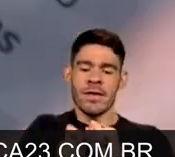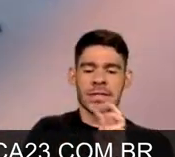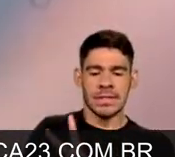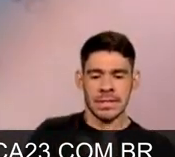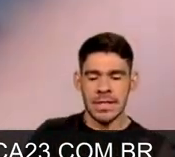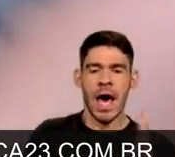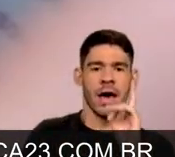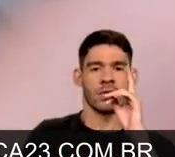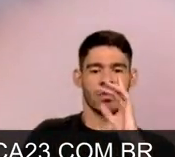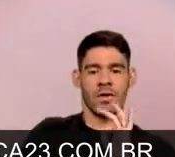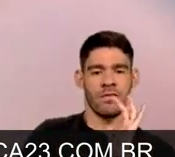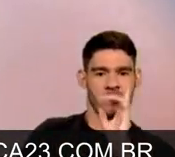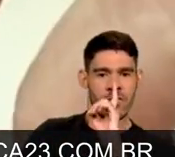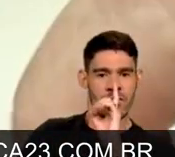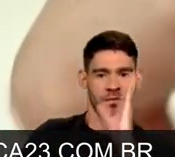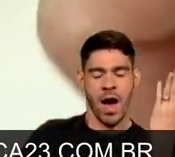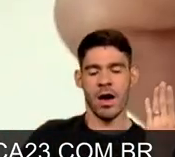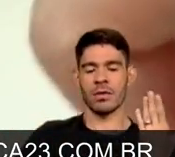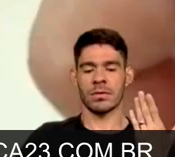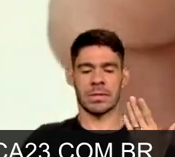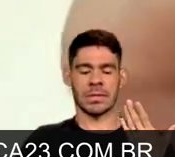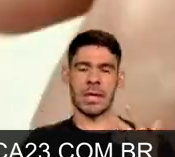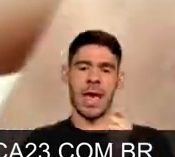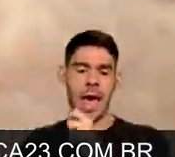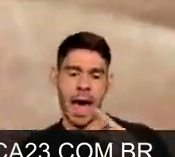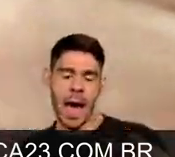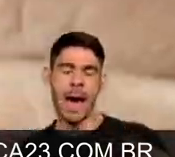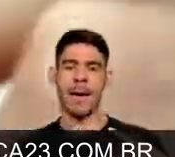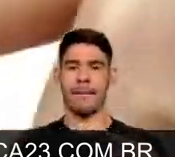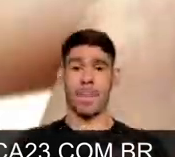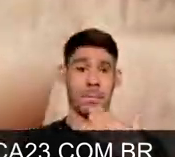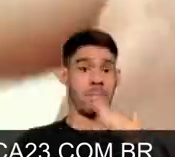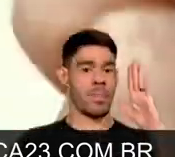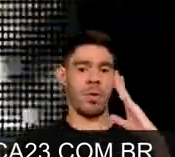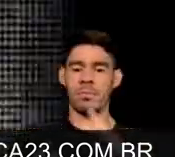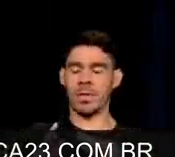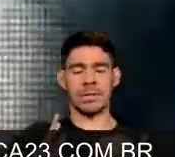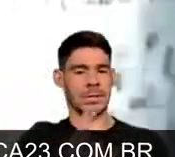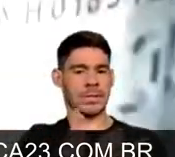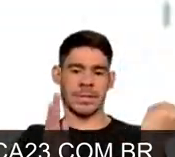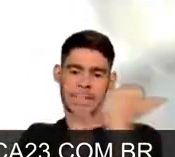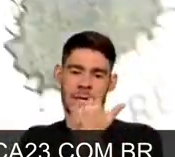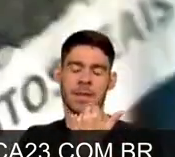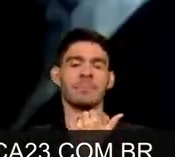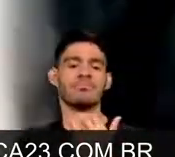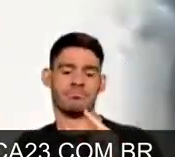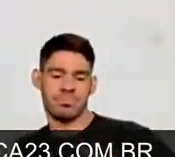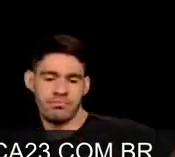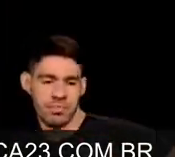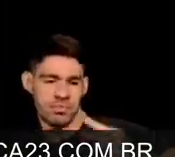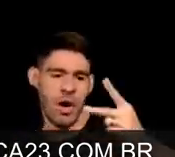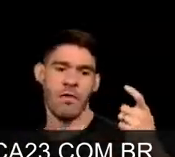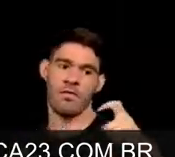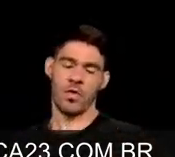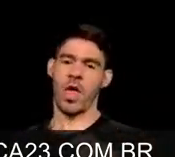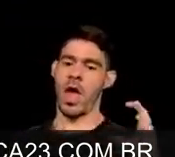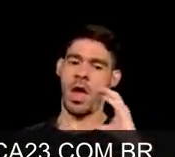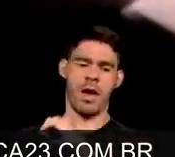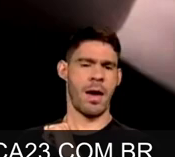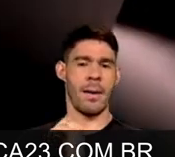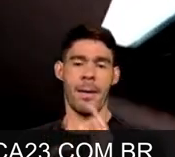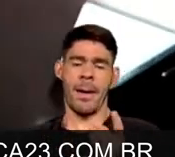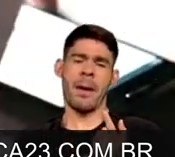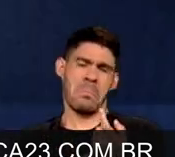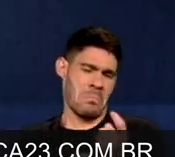sociais. As promessas são de rendimentos superiores aos do mercado e com retorno rápido, mesmo com